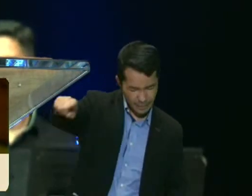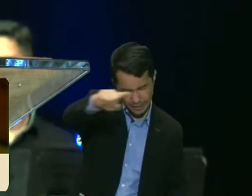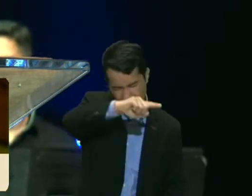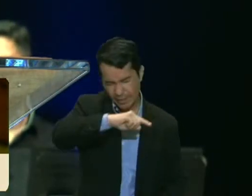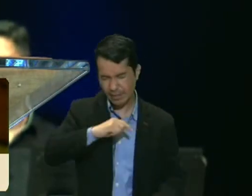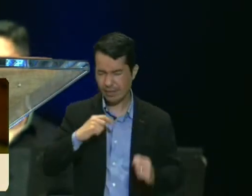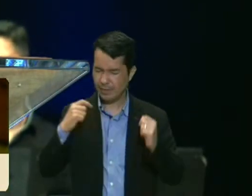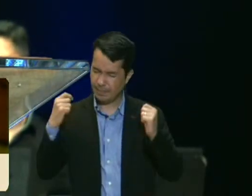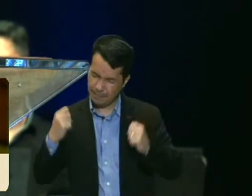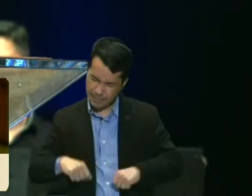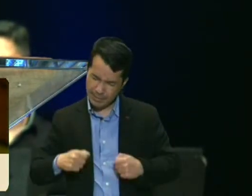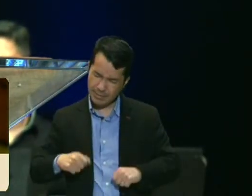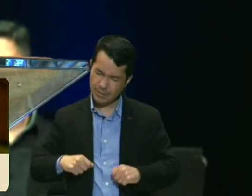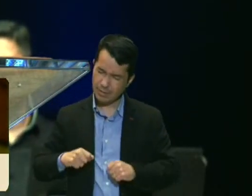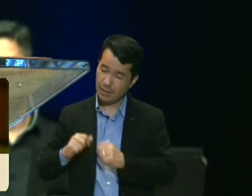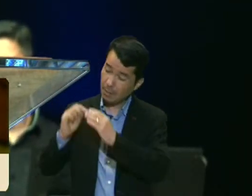Senhor,